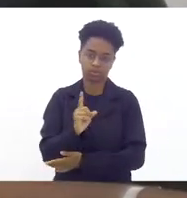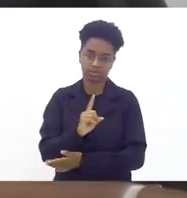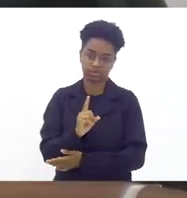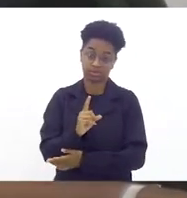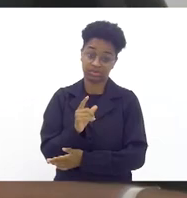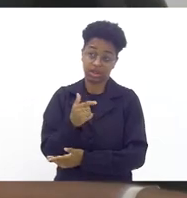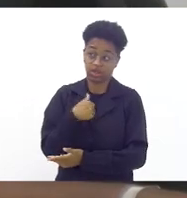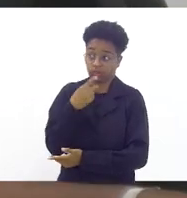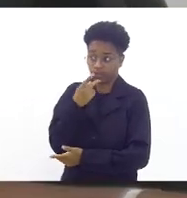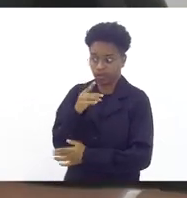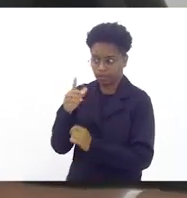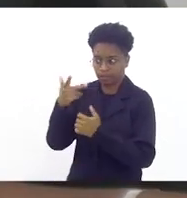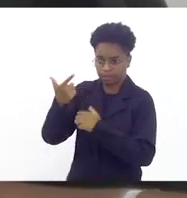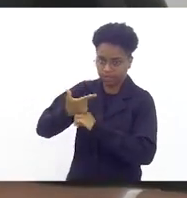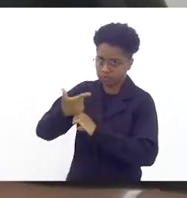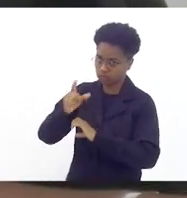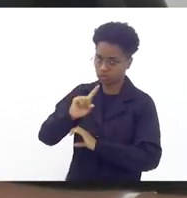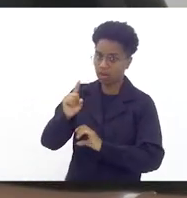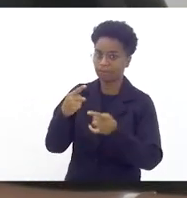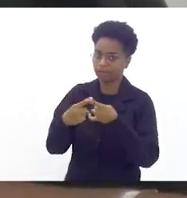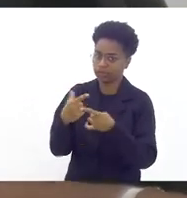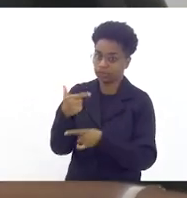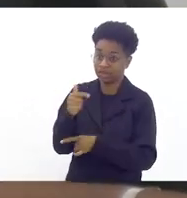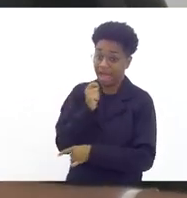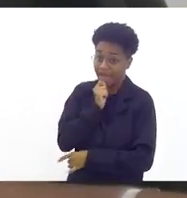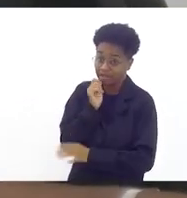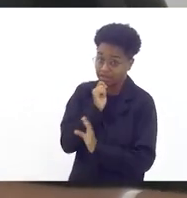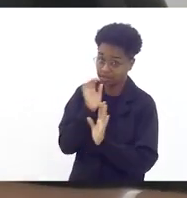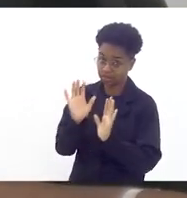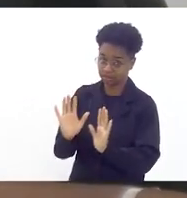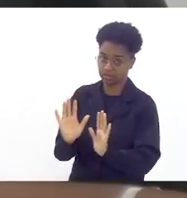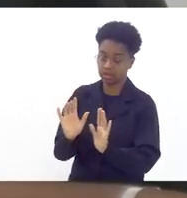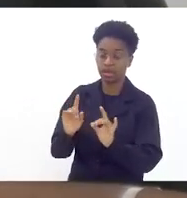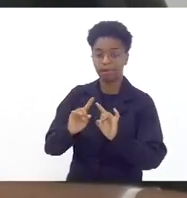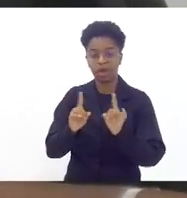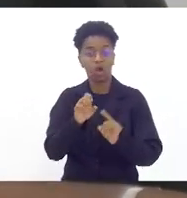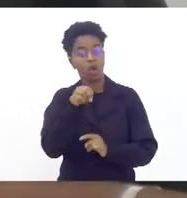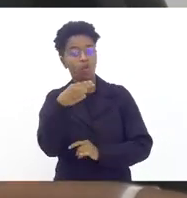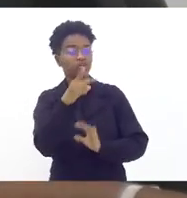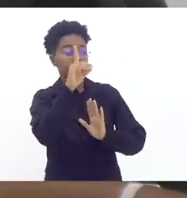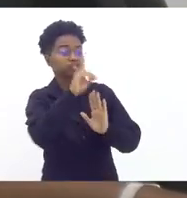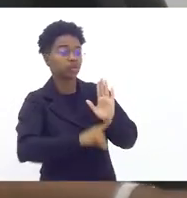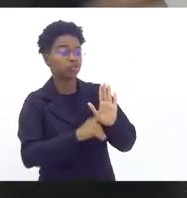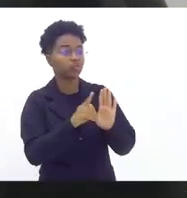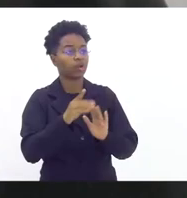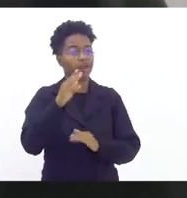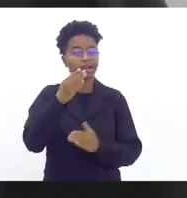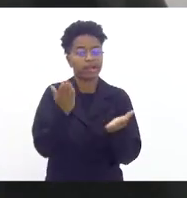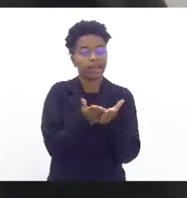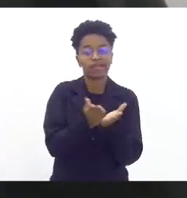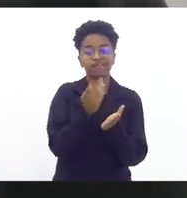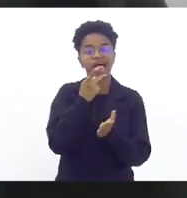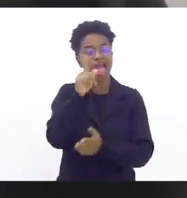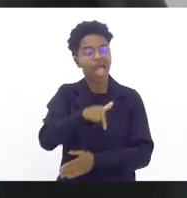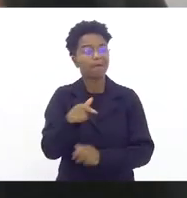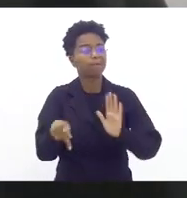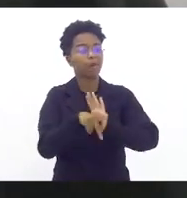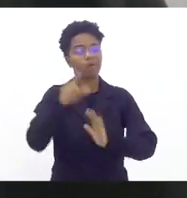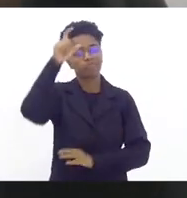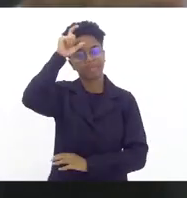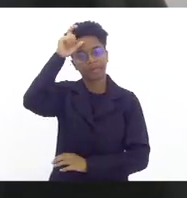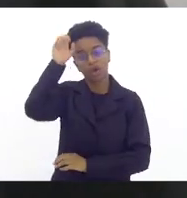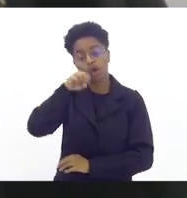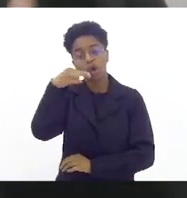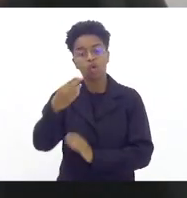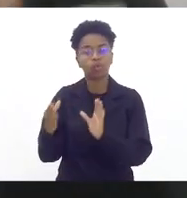eu não digo do Pedro II, que ainda bem a gente não tem isso ainda. Ou a diretora evangélica diz que isso é do demônio, ou a equipe